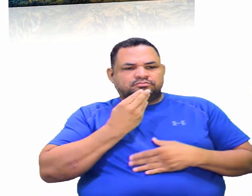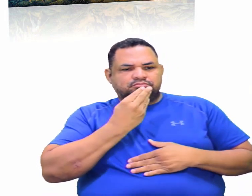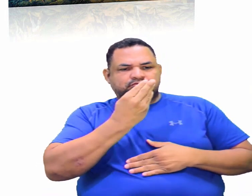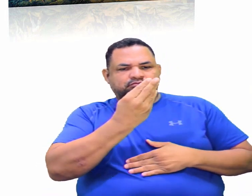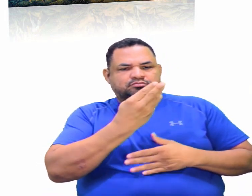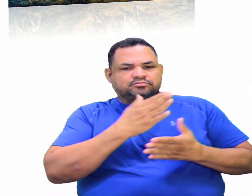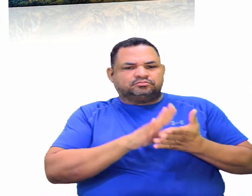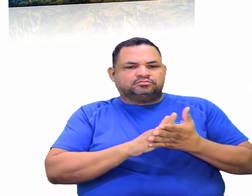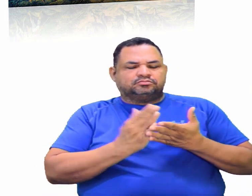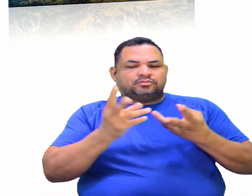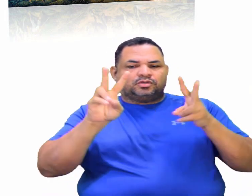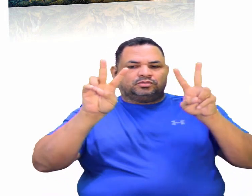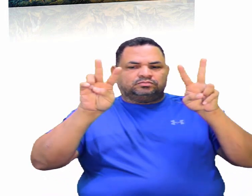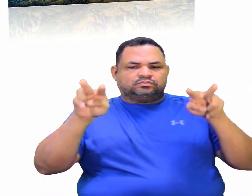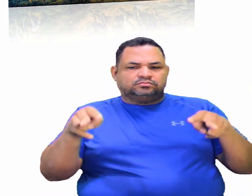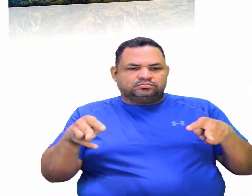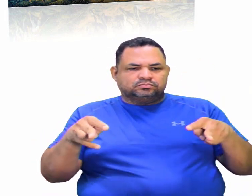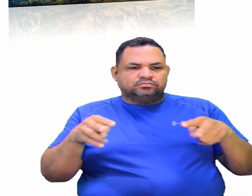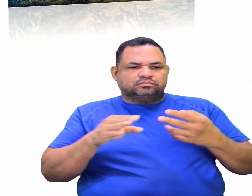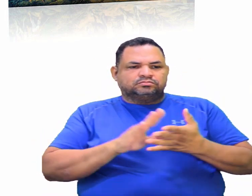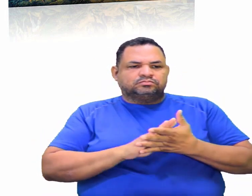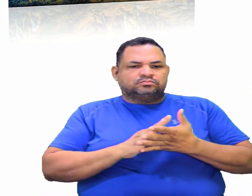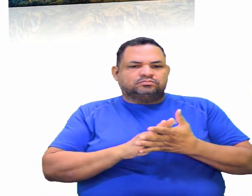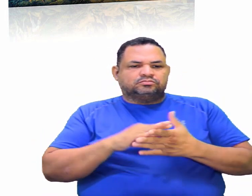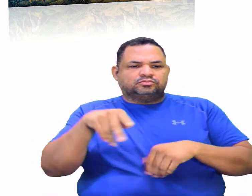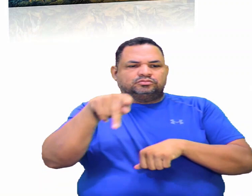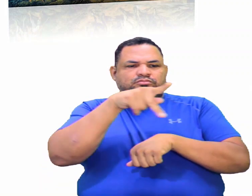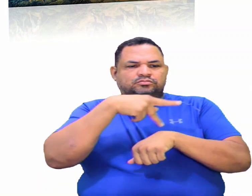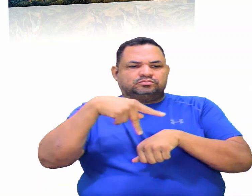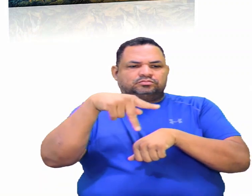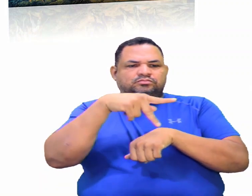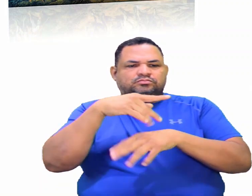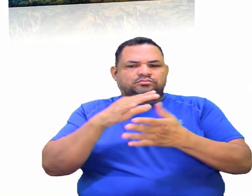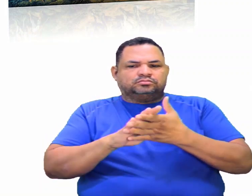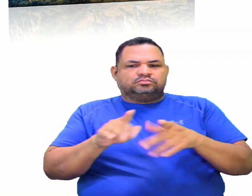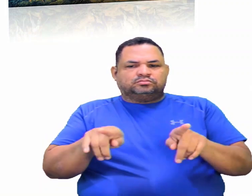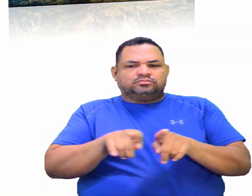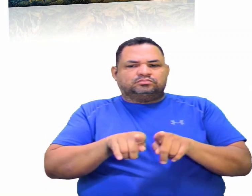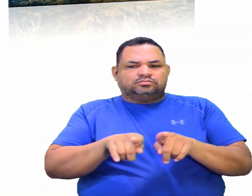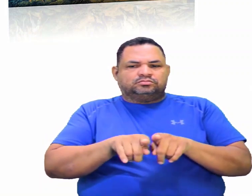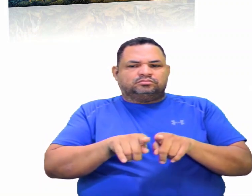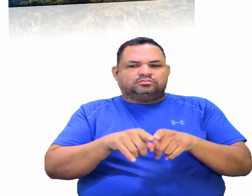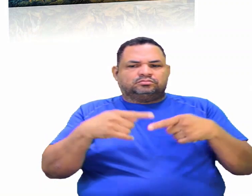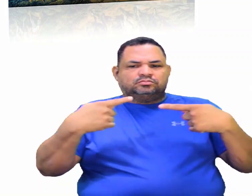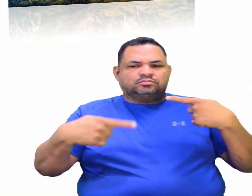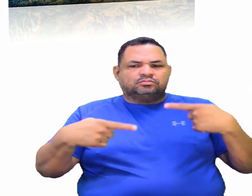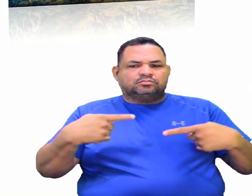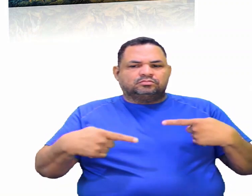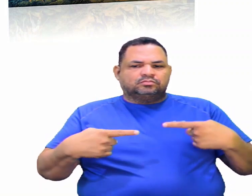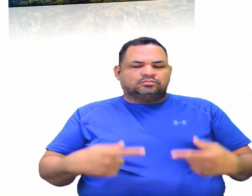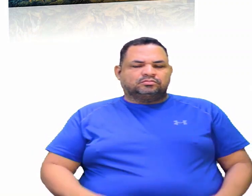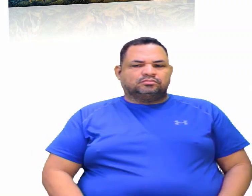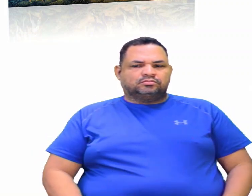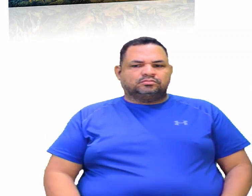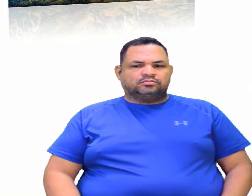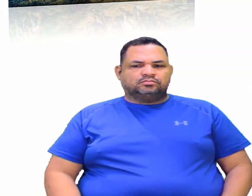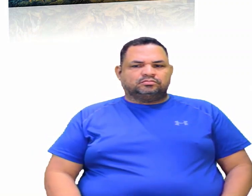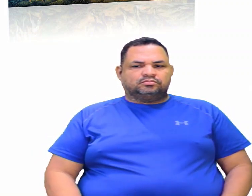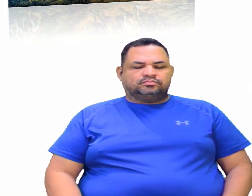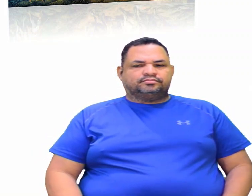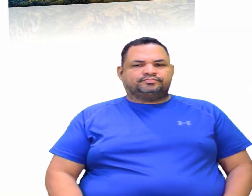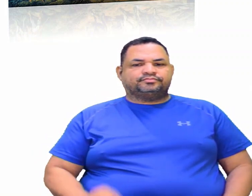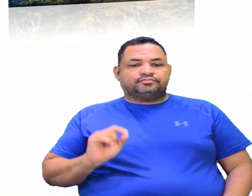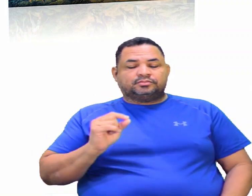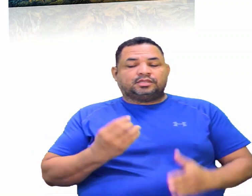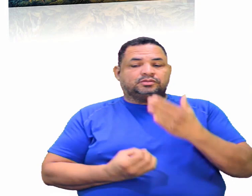comprometida com a tematização da Nação e da política Tá bom então é